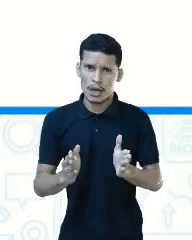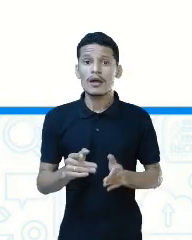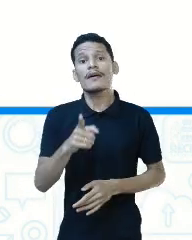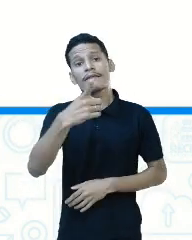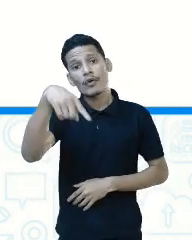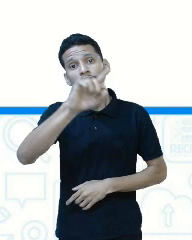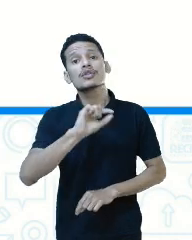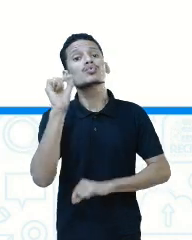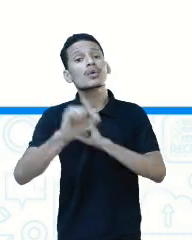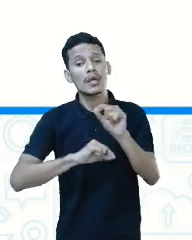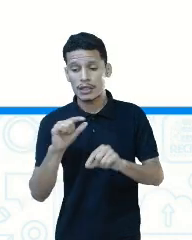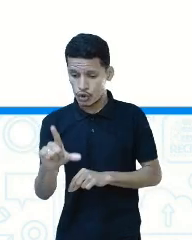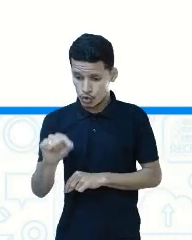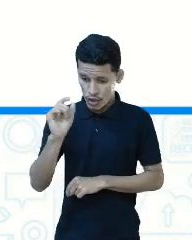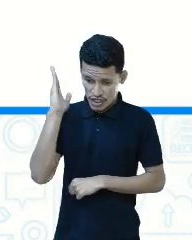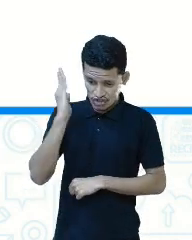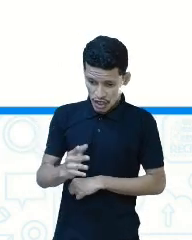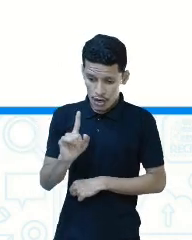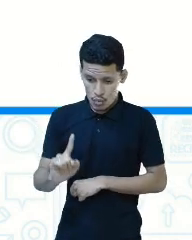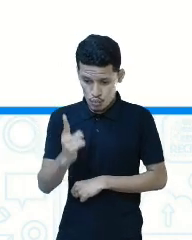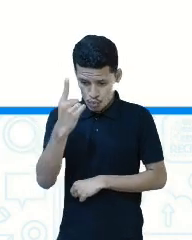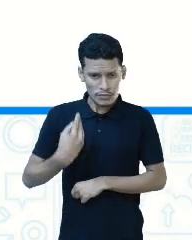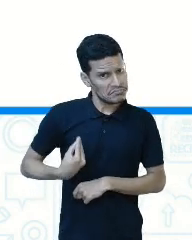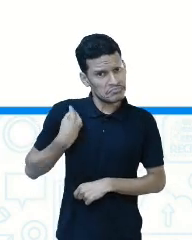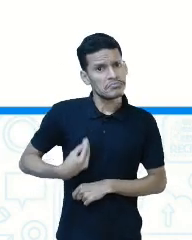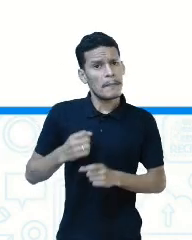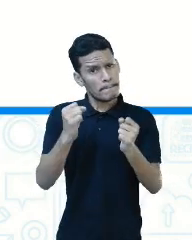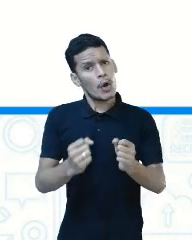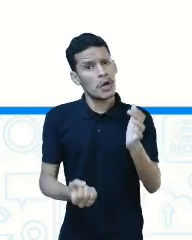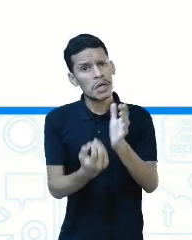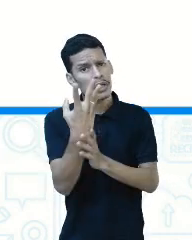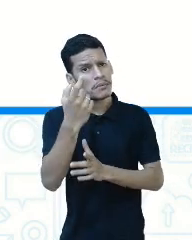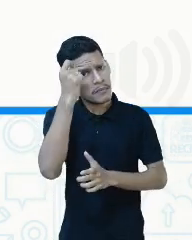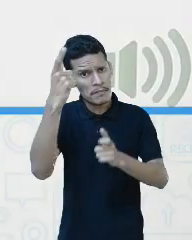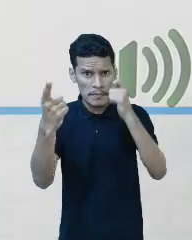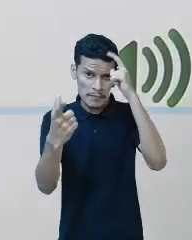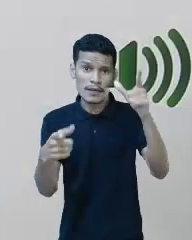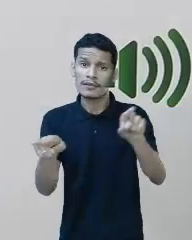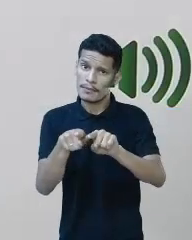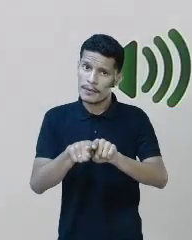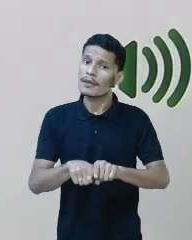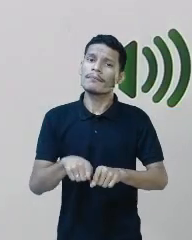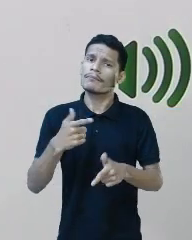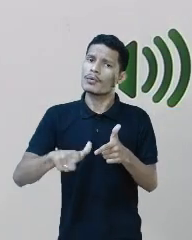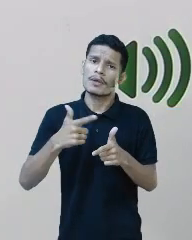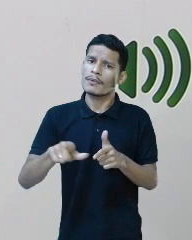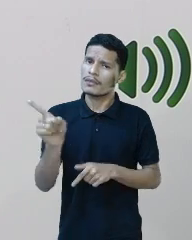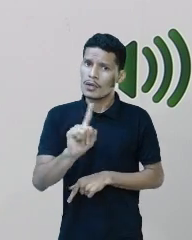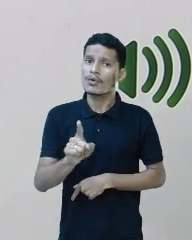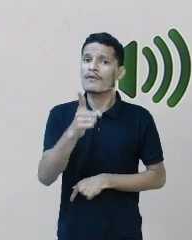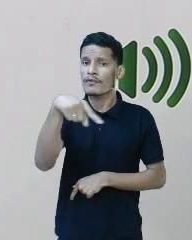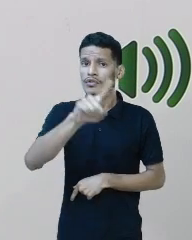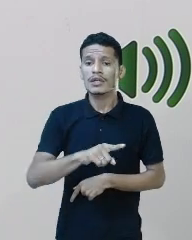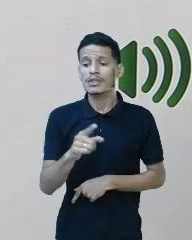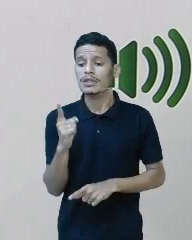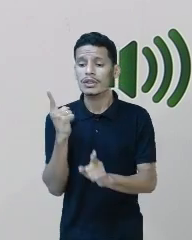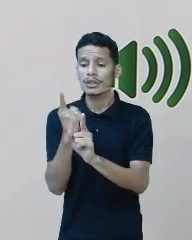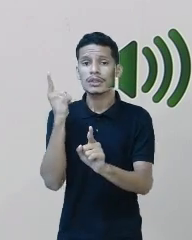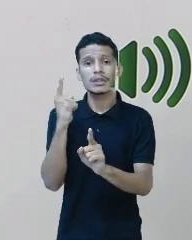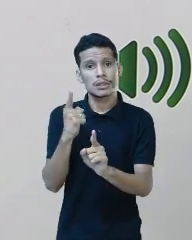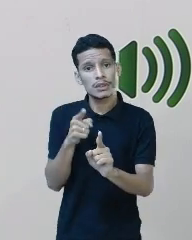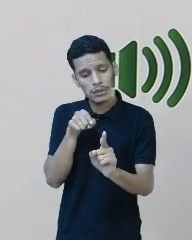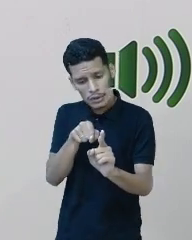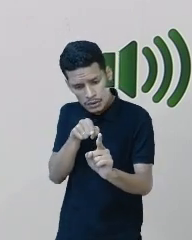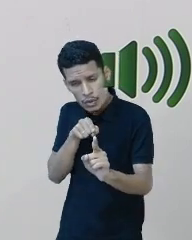vai escolher uma que já existe, pode criar também, não tem problema. Você vai procurar uma adivinhação